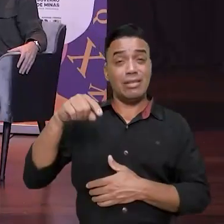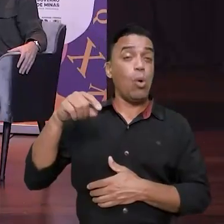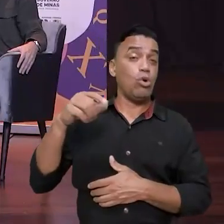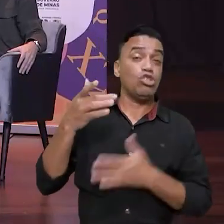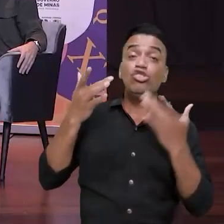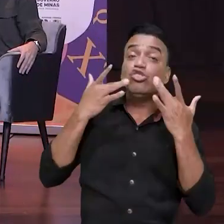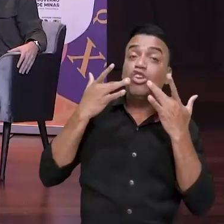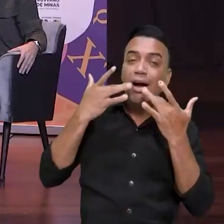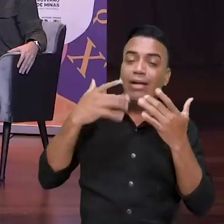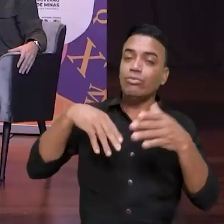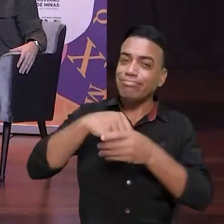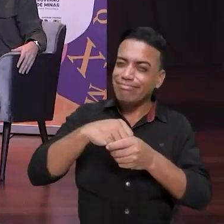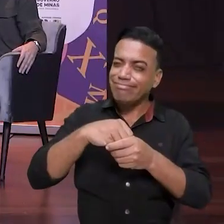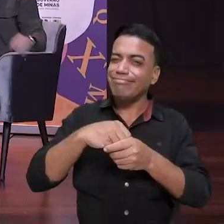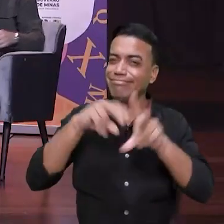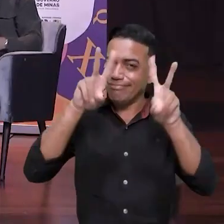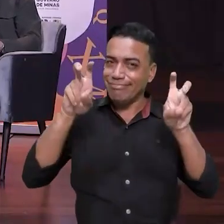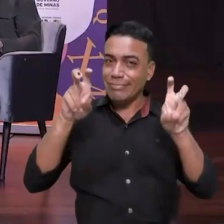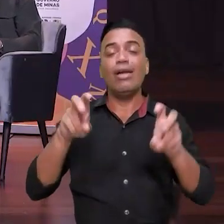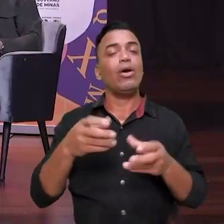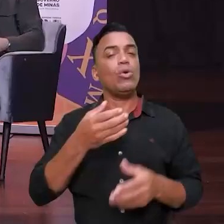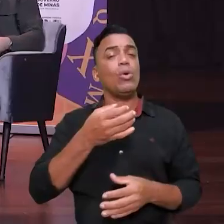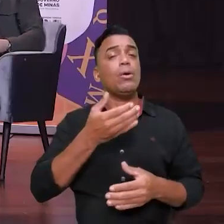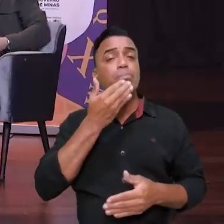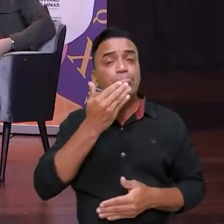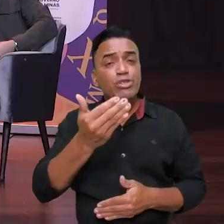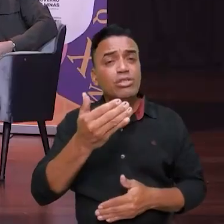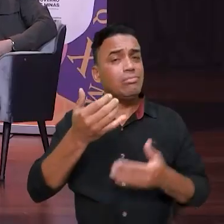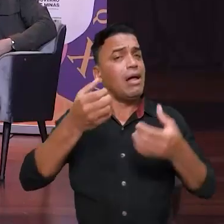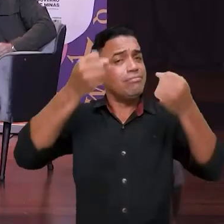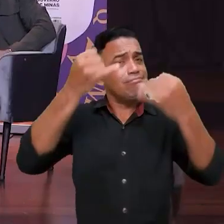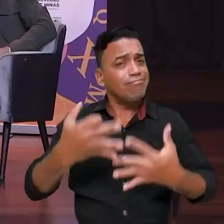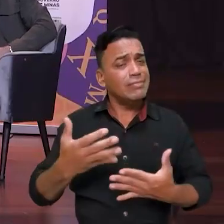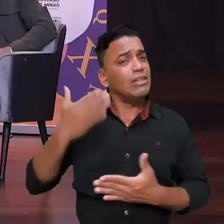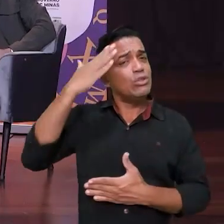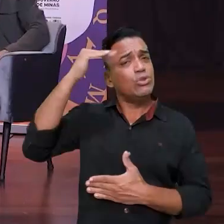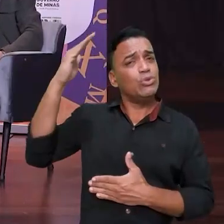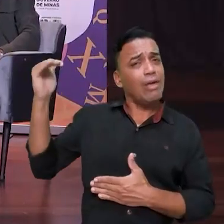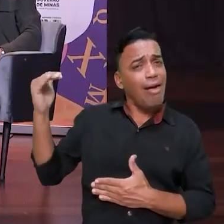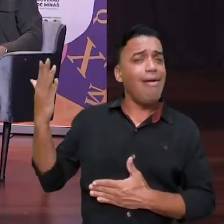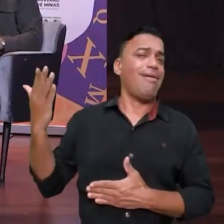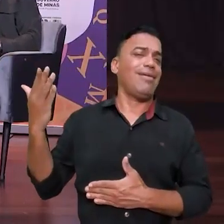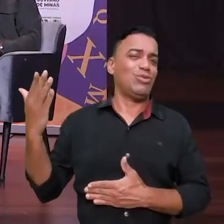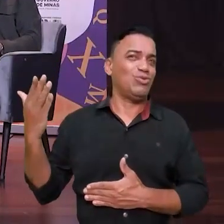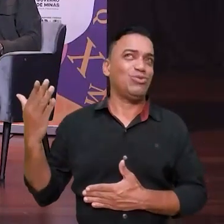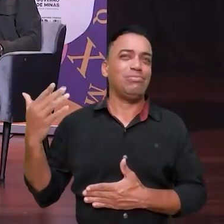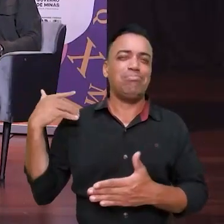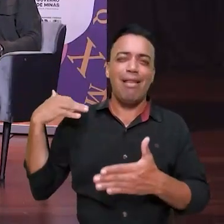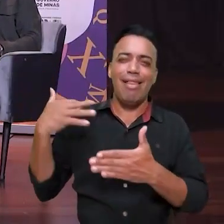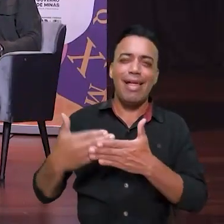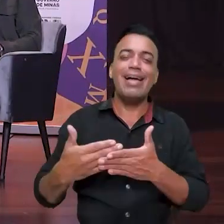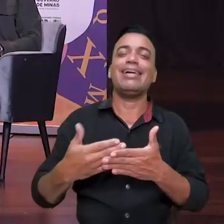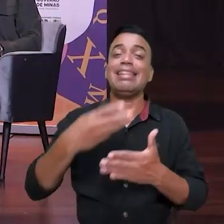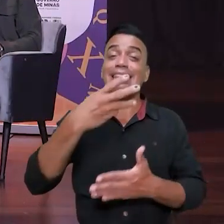a gente vai lá para o seu livro. Eu quero te pedir para falar desse sucesso, né, de 30 anos, que é a